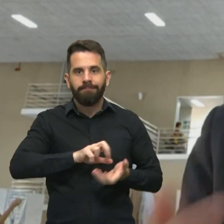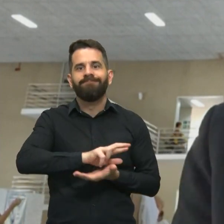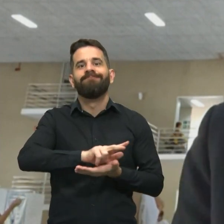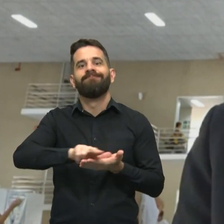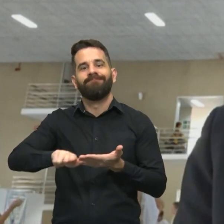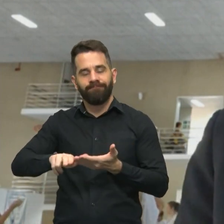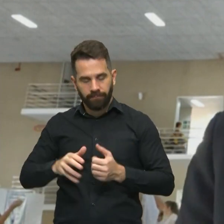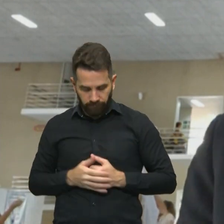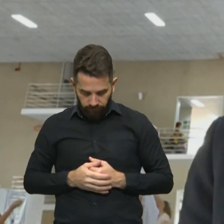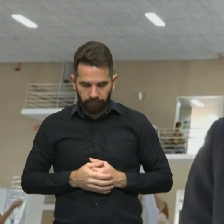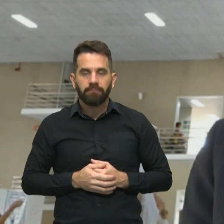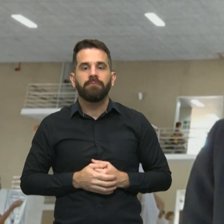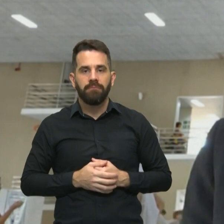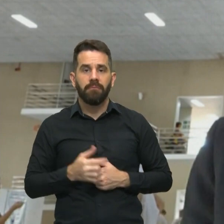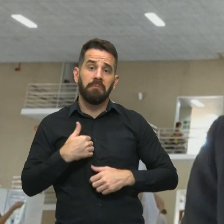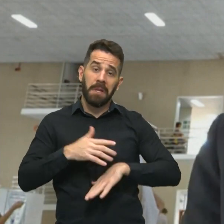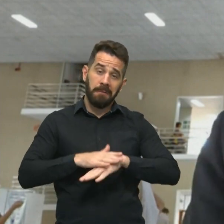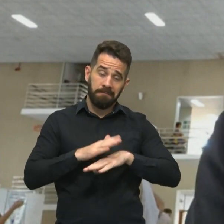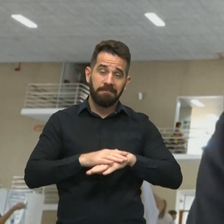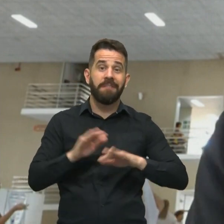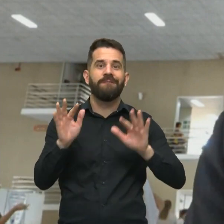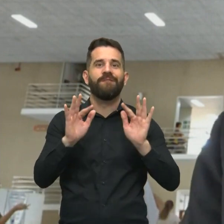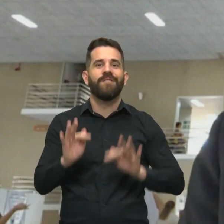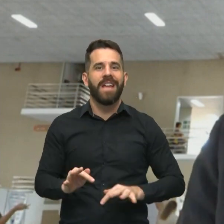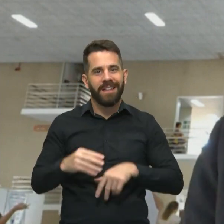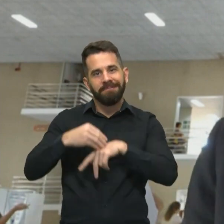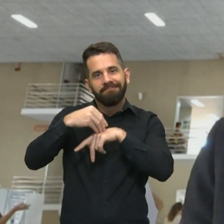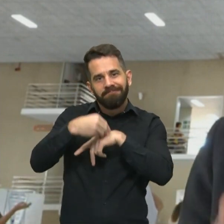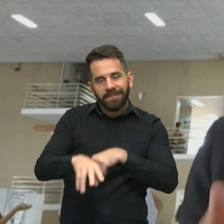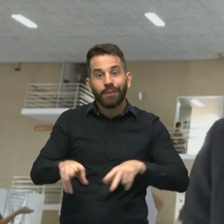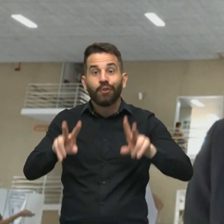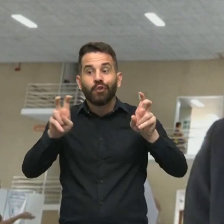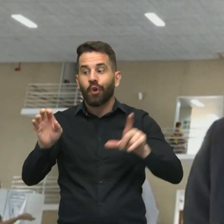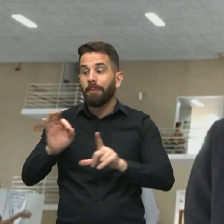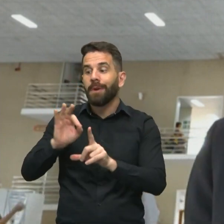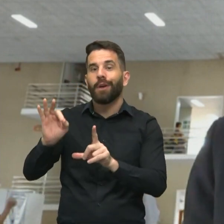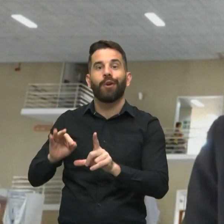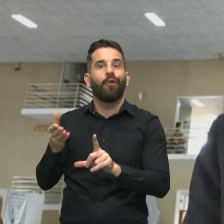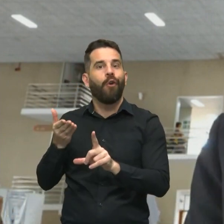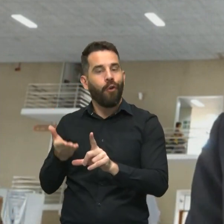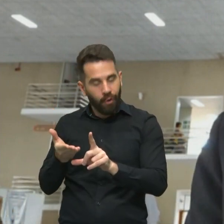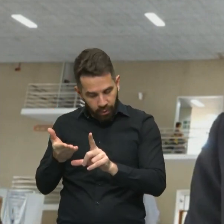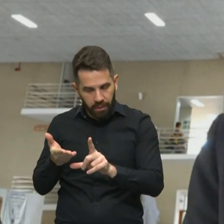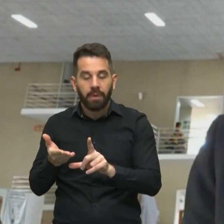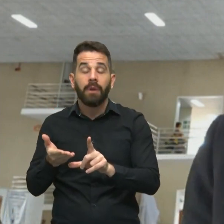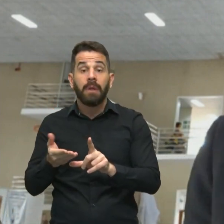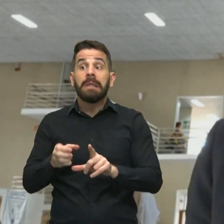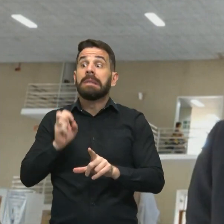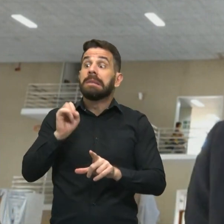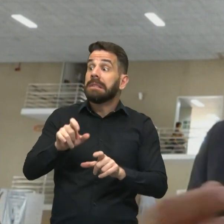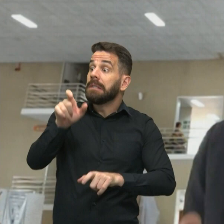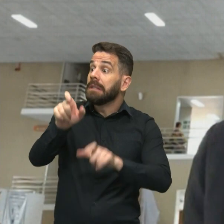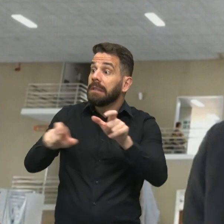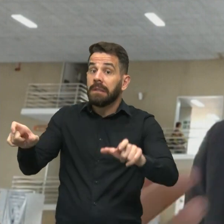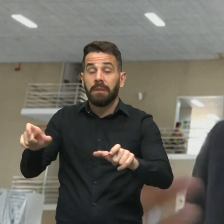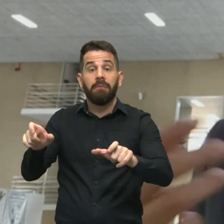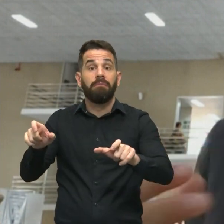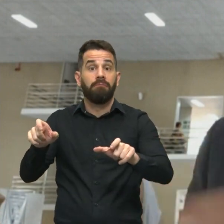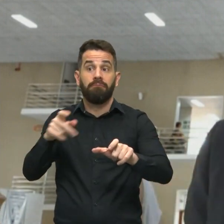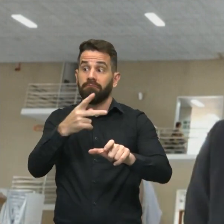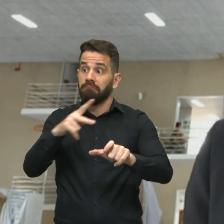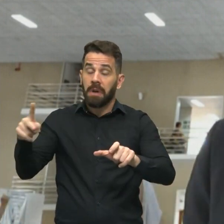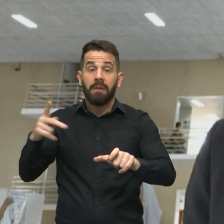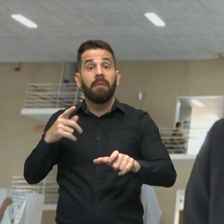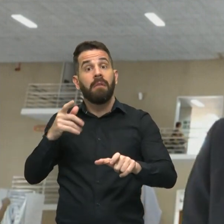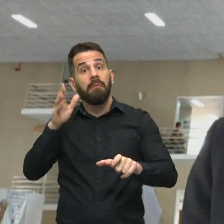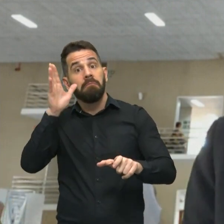essa oportunidade, já aqui no Mundo UFG, falando das cotas, falando, olha, essa universidade, como a pessoa até um mês já disse, ela se propôs a ser inclusiva muito